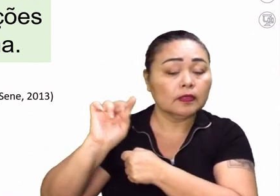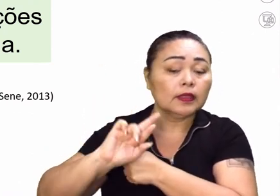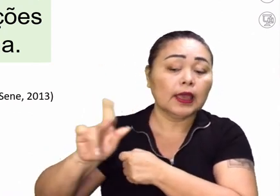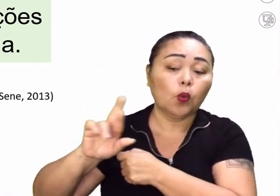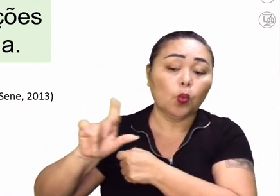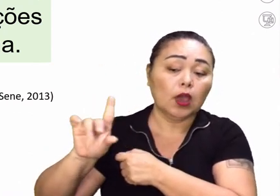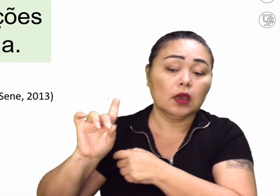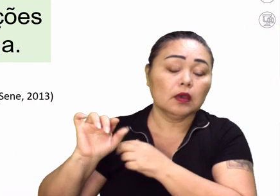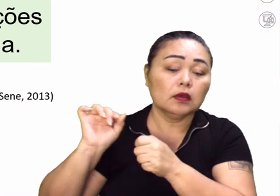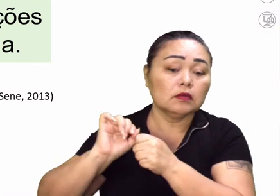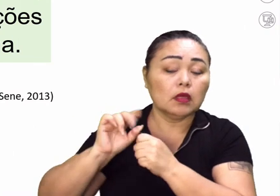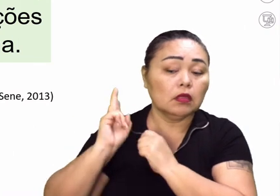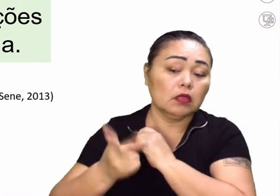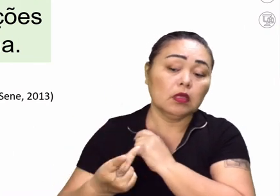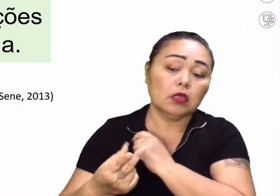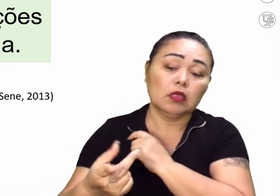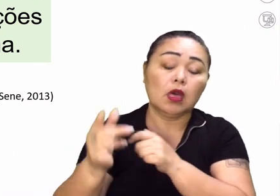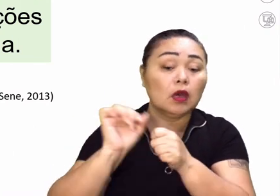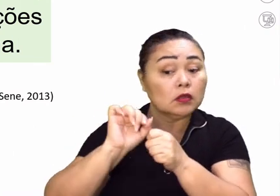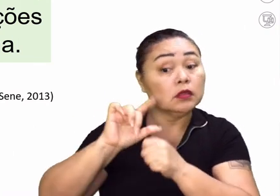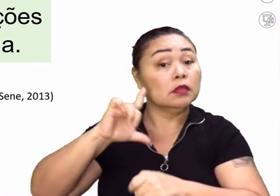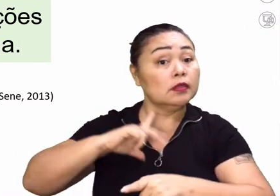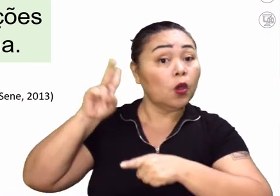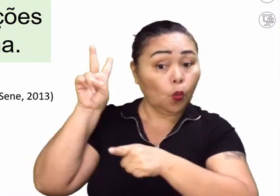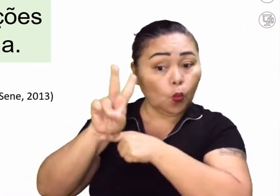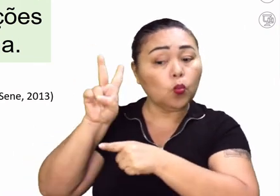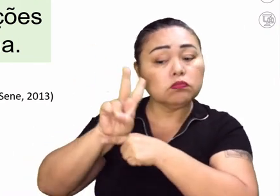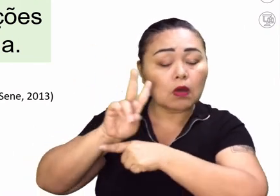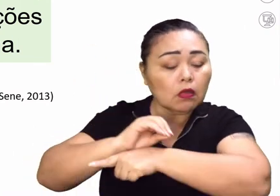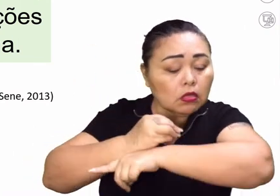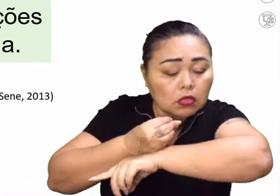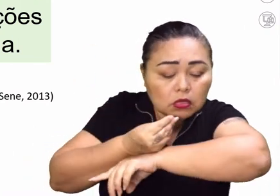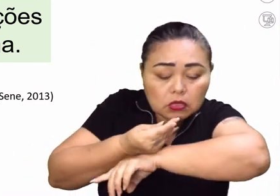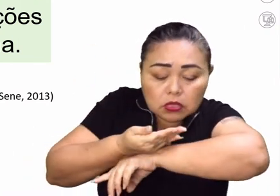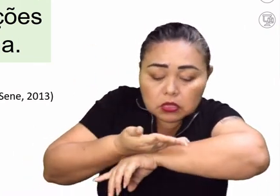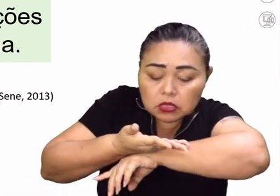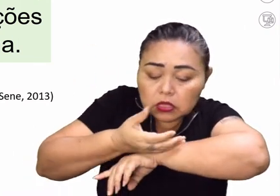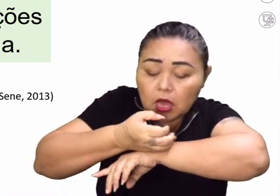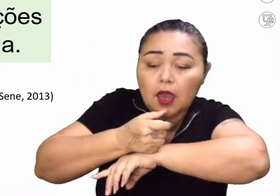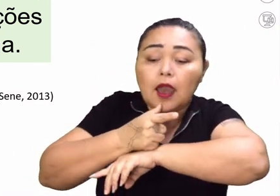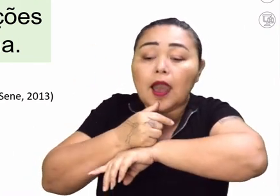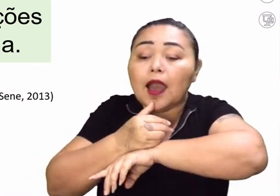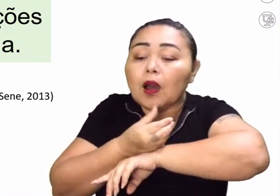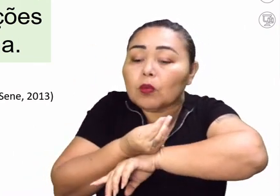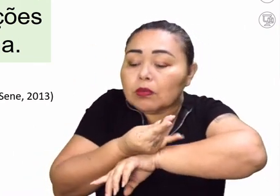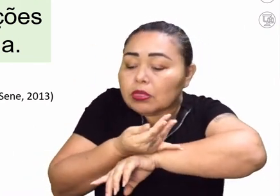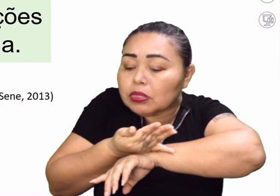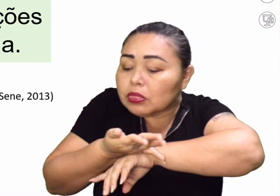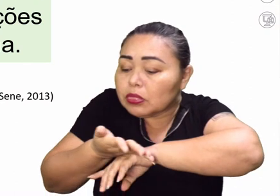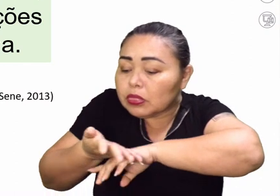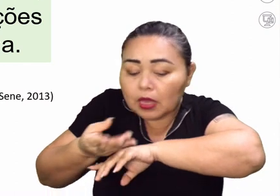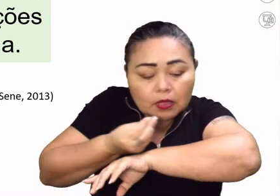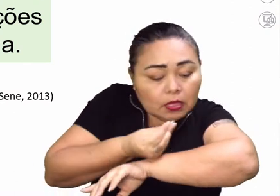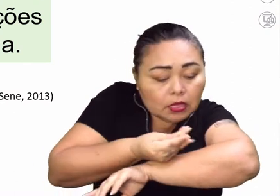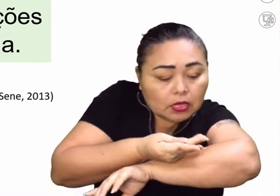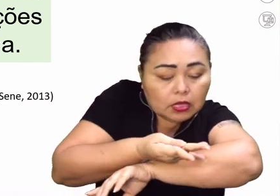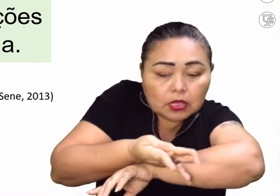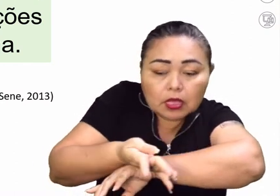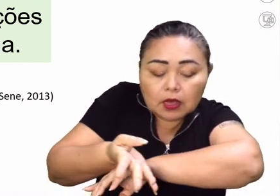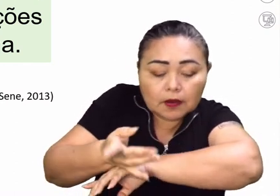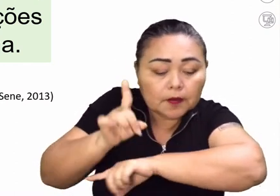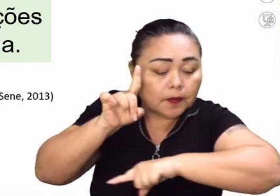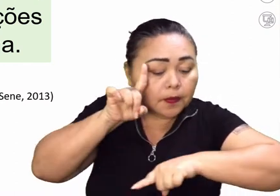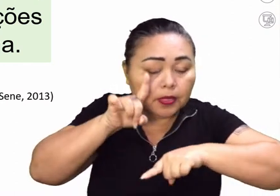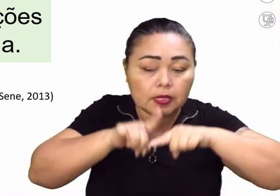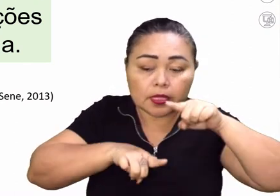ele não é para sempre se não cuidar dele a erosão pode levar a água leva né exatamente Então se tirar a